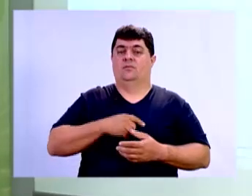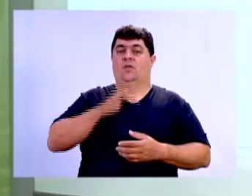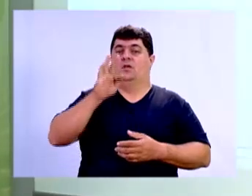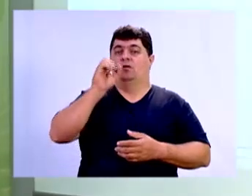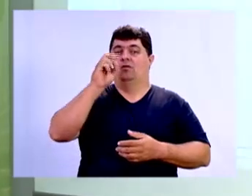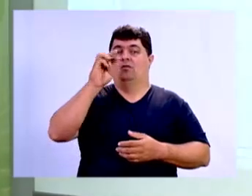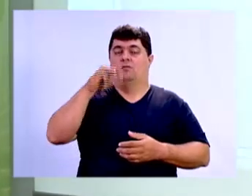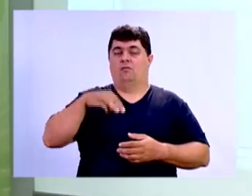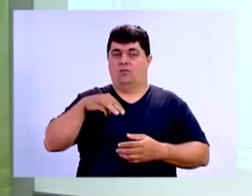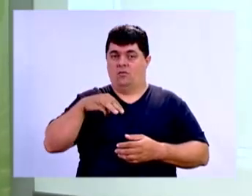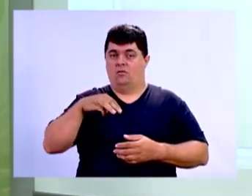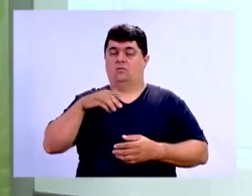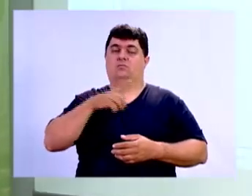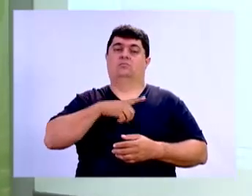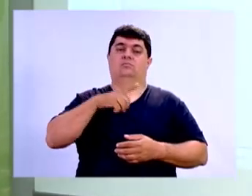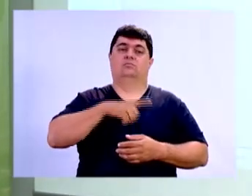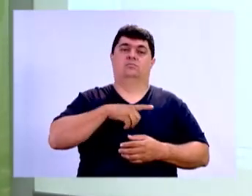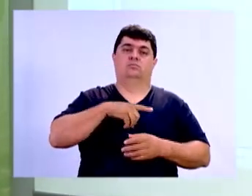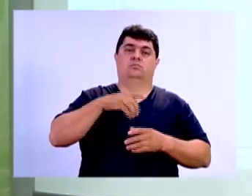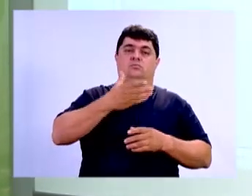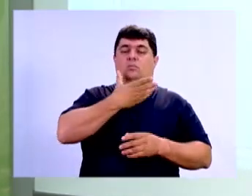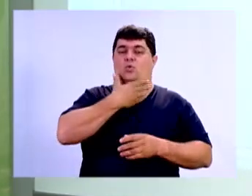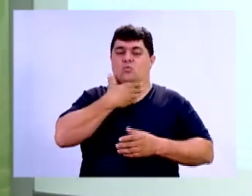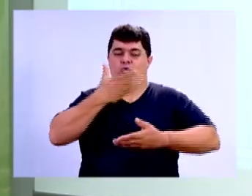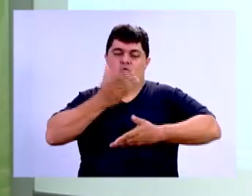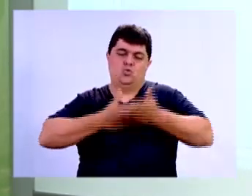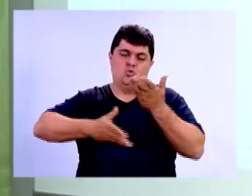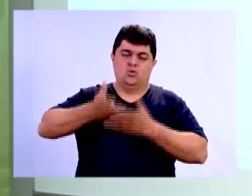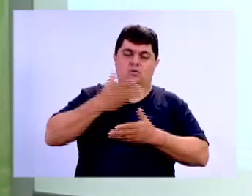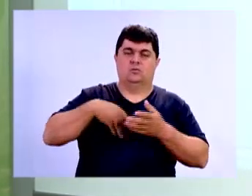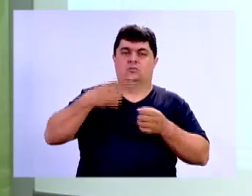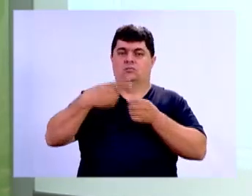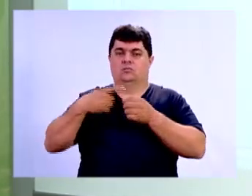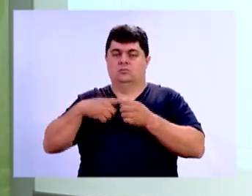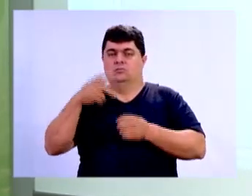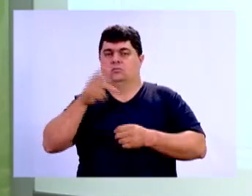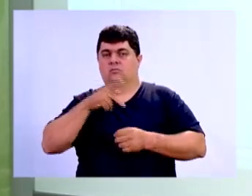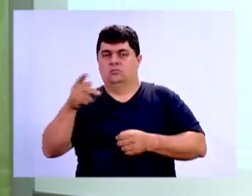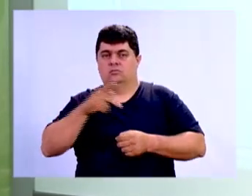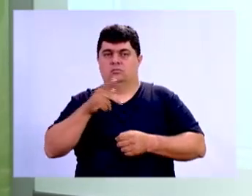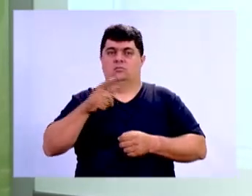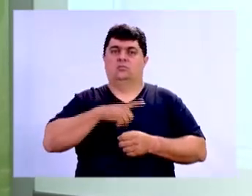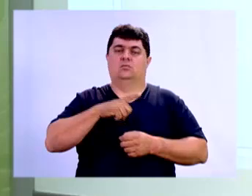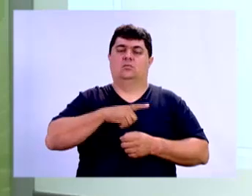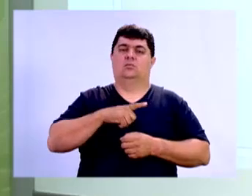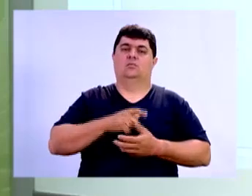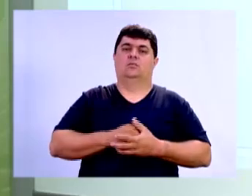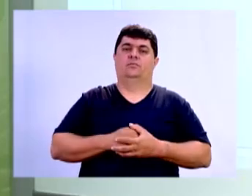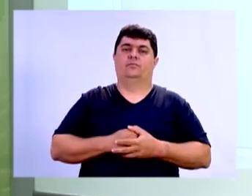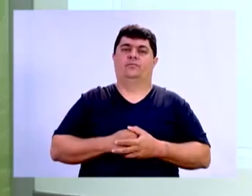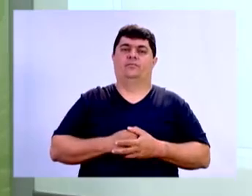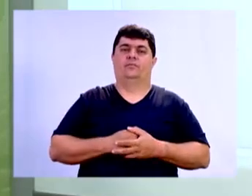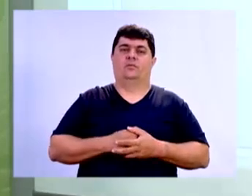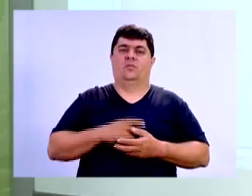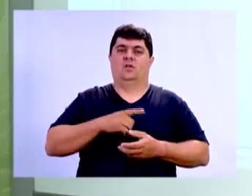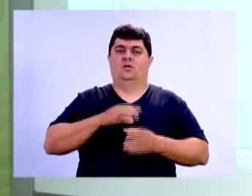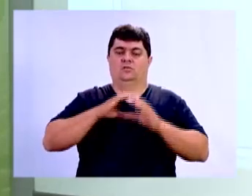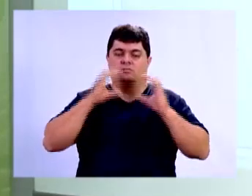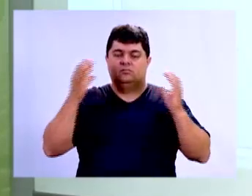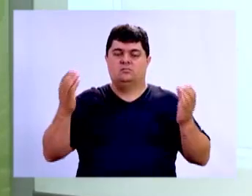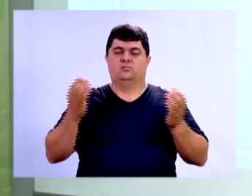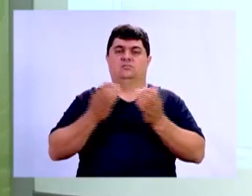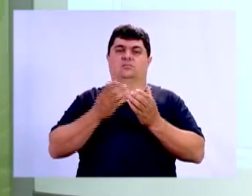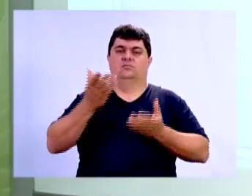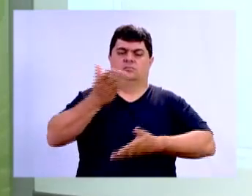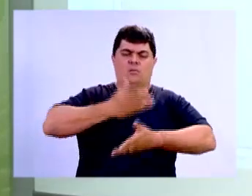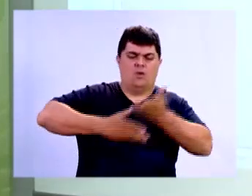temos o pessoal de polo, aí os coordenadores de polo, que pode estar tirando a dúvida. Você tem seus tutores, a gente tem a comunidade, a gente vai